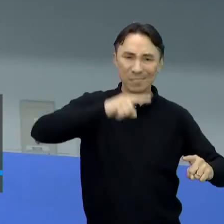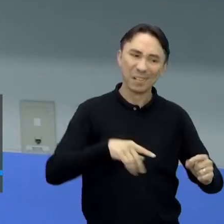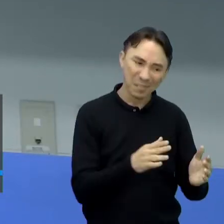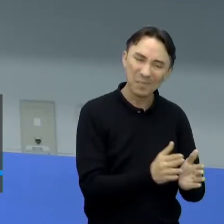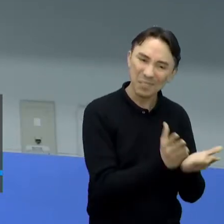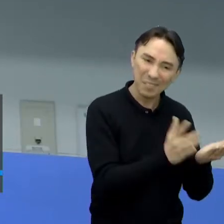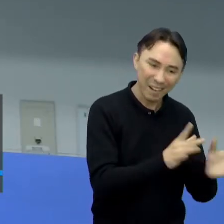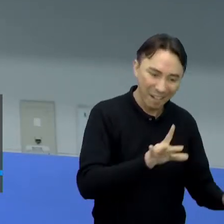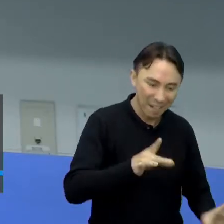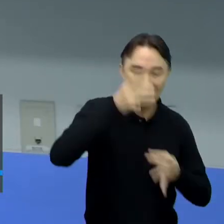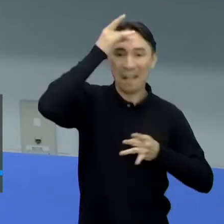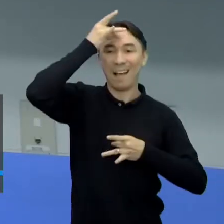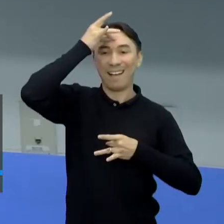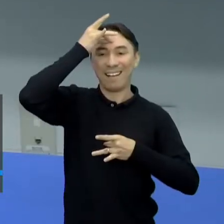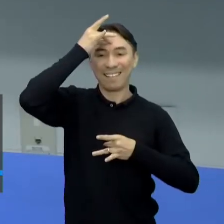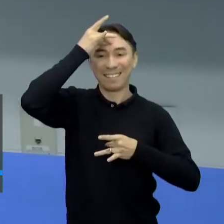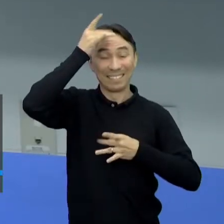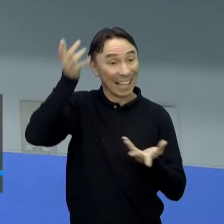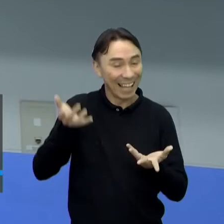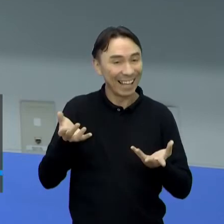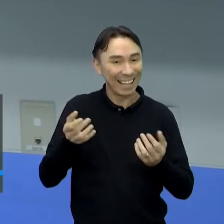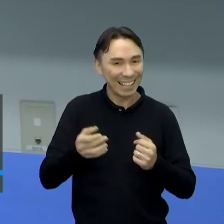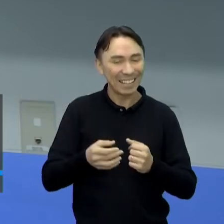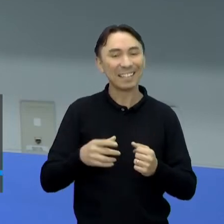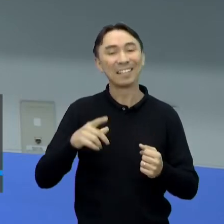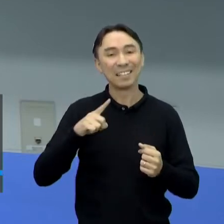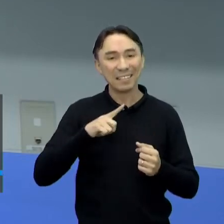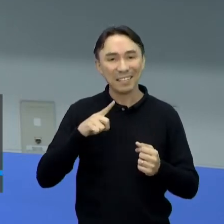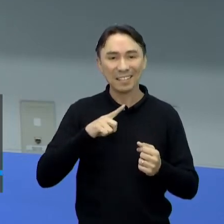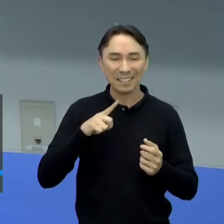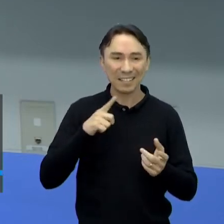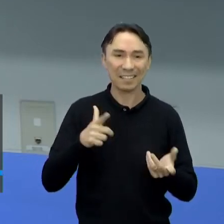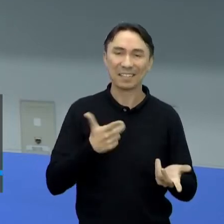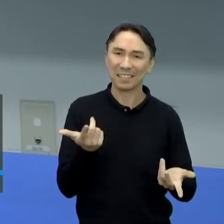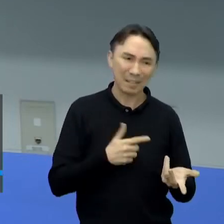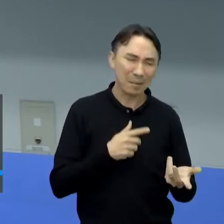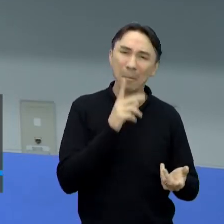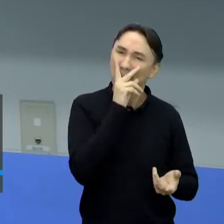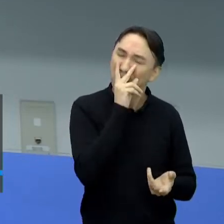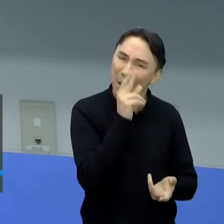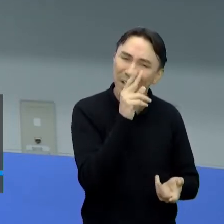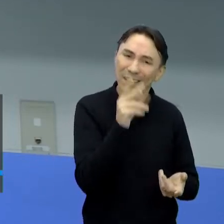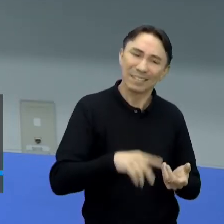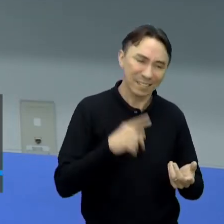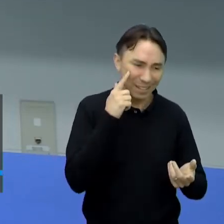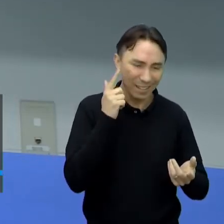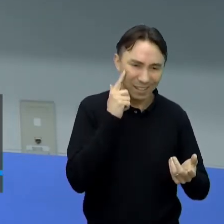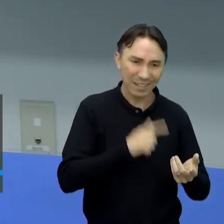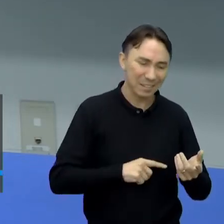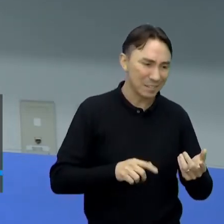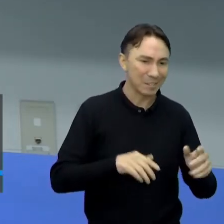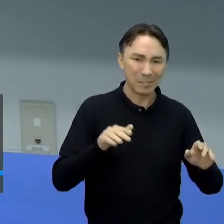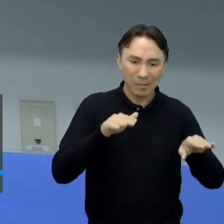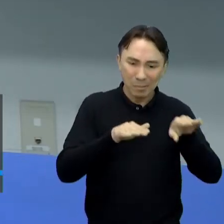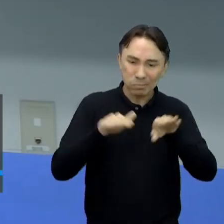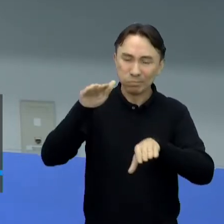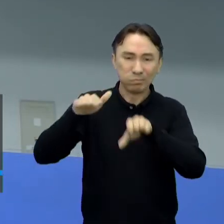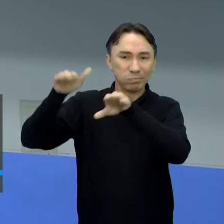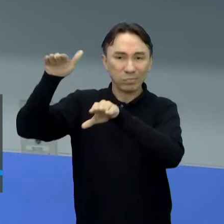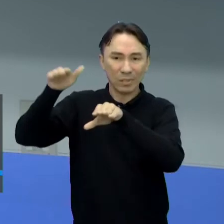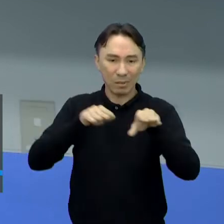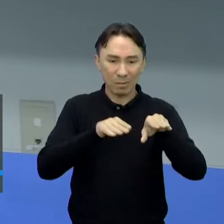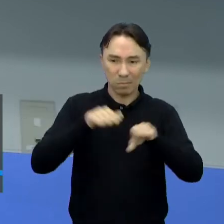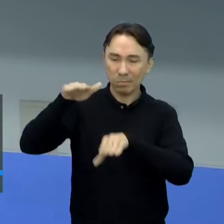Esse aspecto estético que subverte uma ordem é fundamental também numa